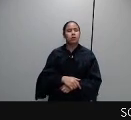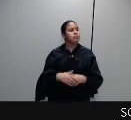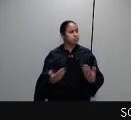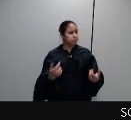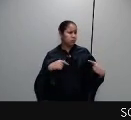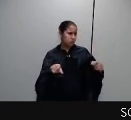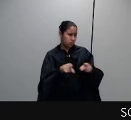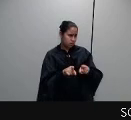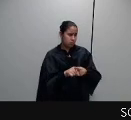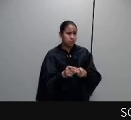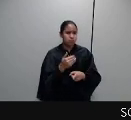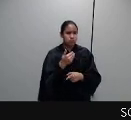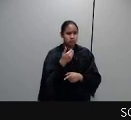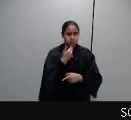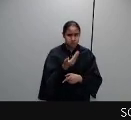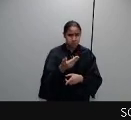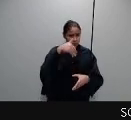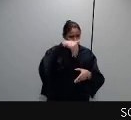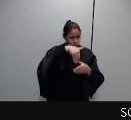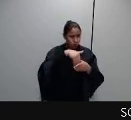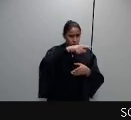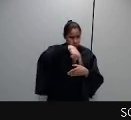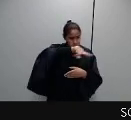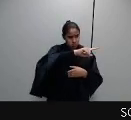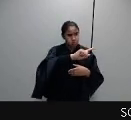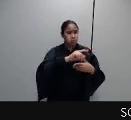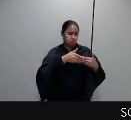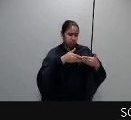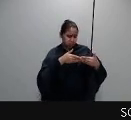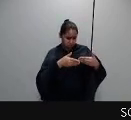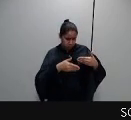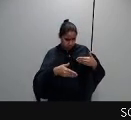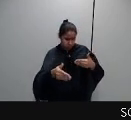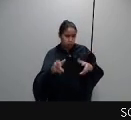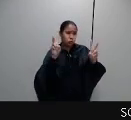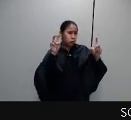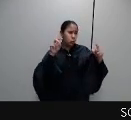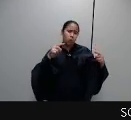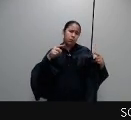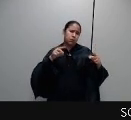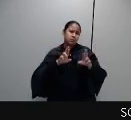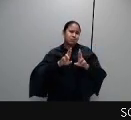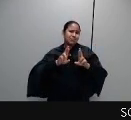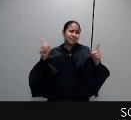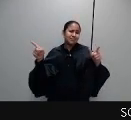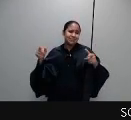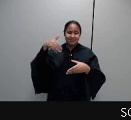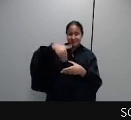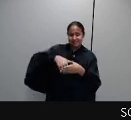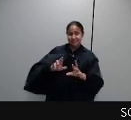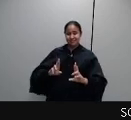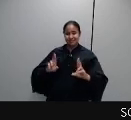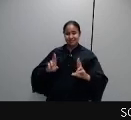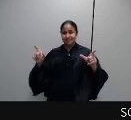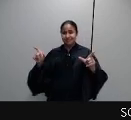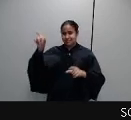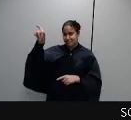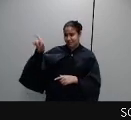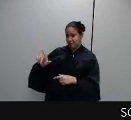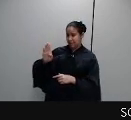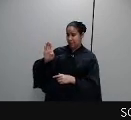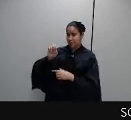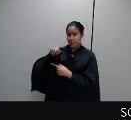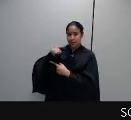menos pequena para acompanhar a divergência que foi inaugurada pelo Ministro Benedito pelos fundamentos que foram orelha apresentados